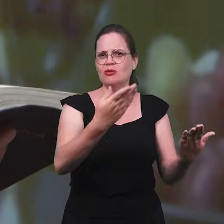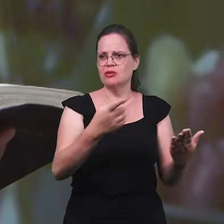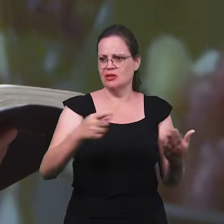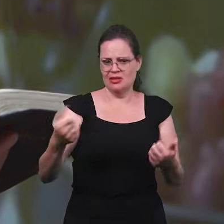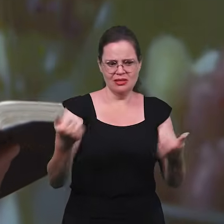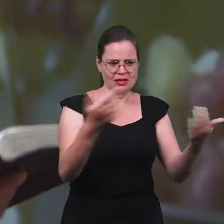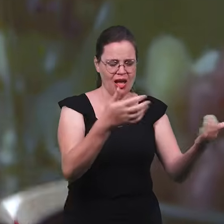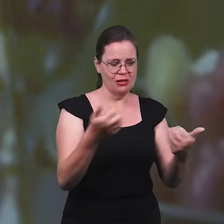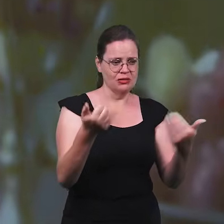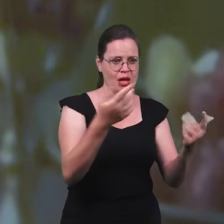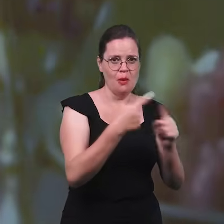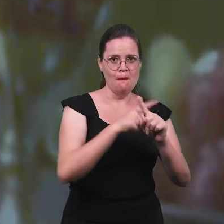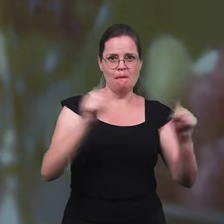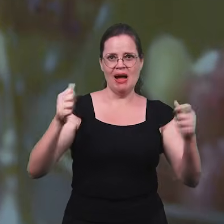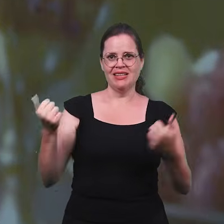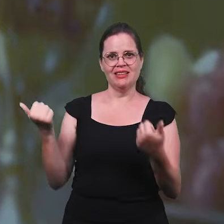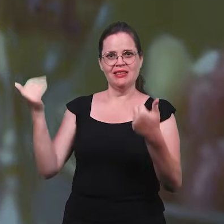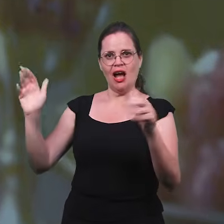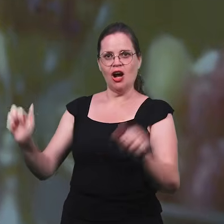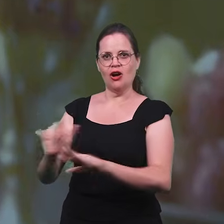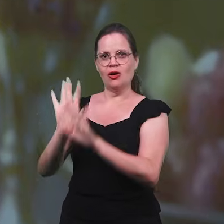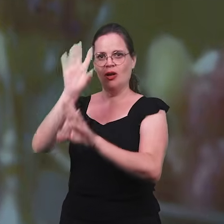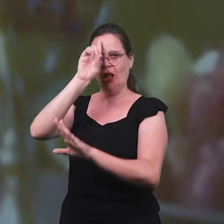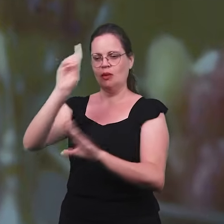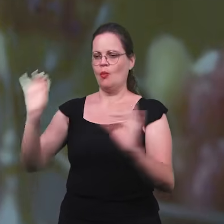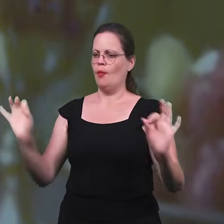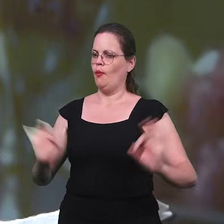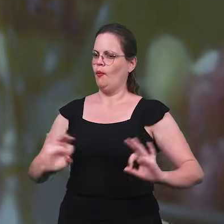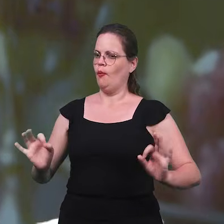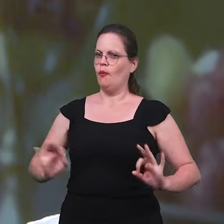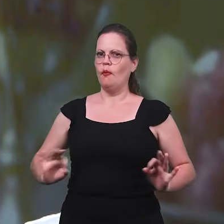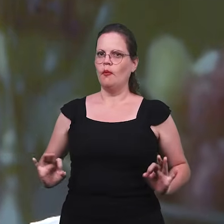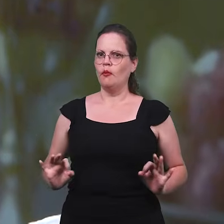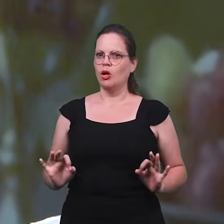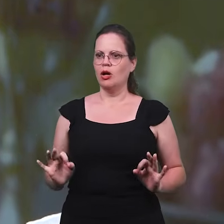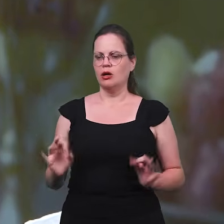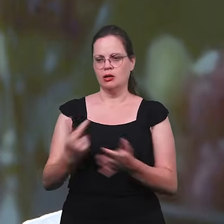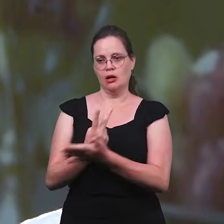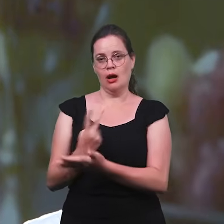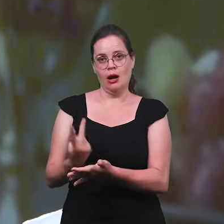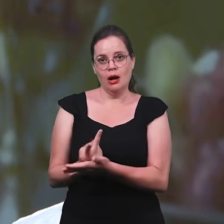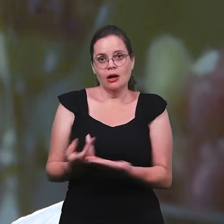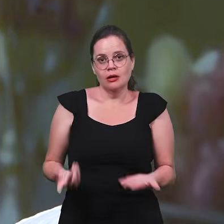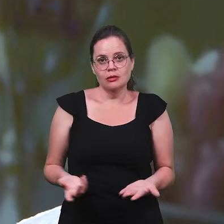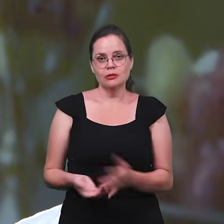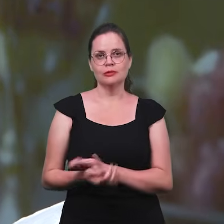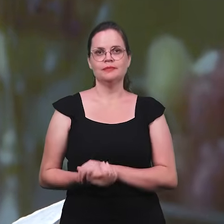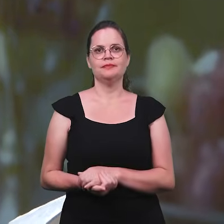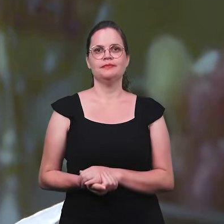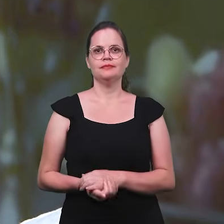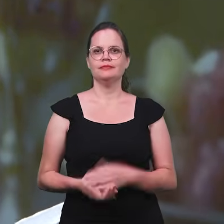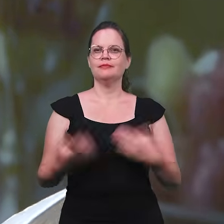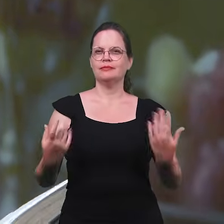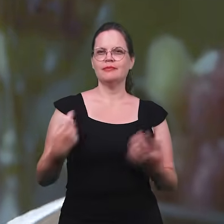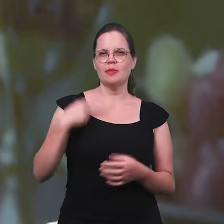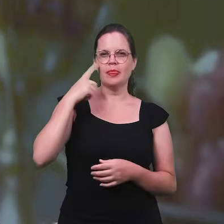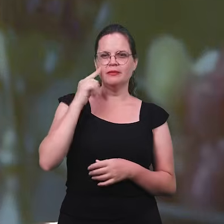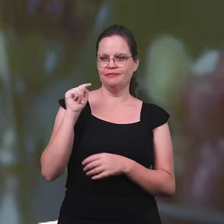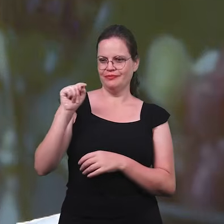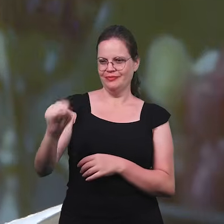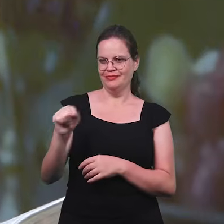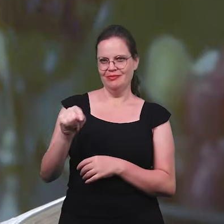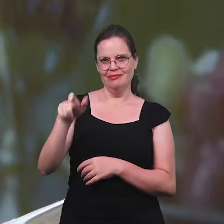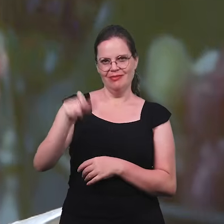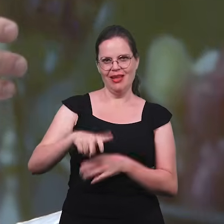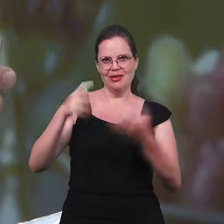Ele não glorificaste. Ou seja, ele fez aquilo como uma zombaria, um